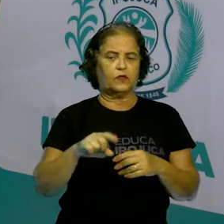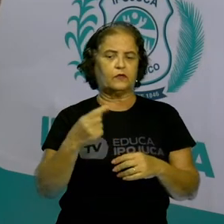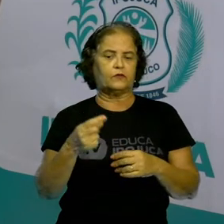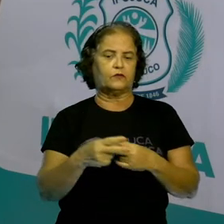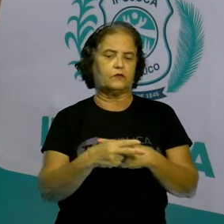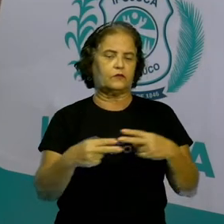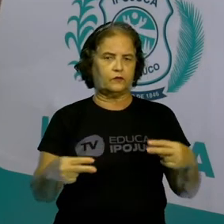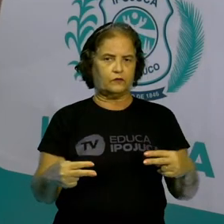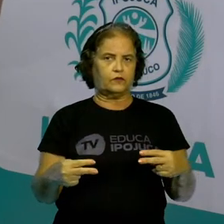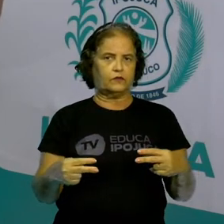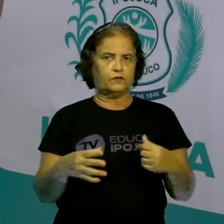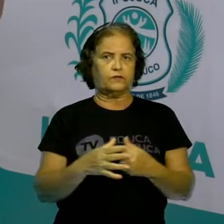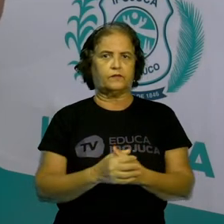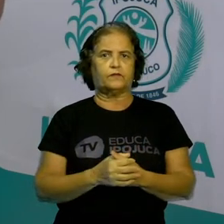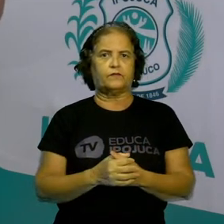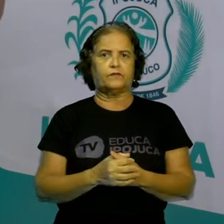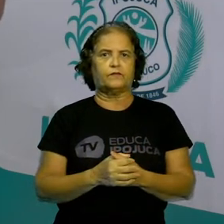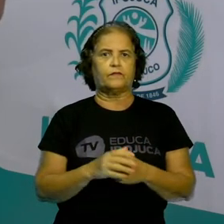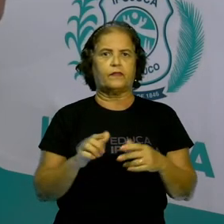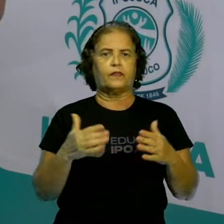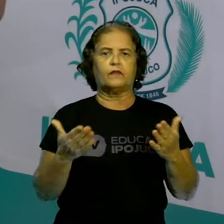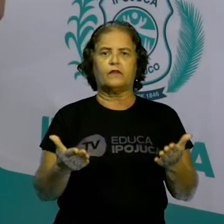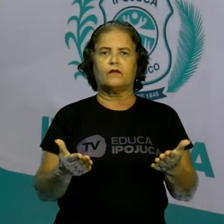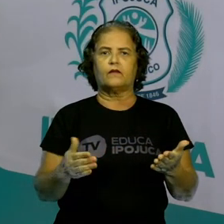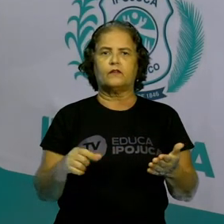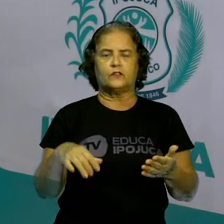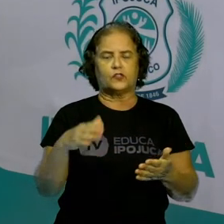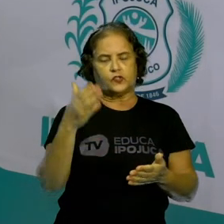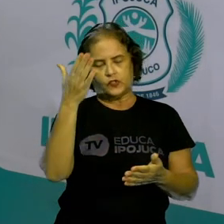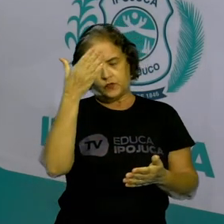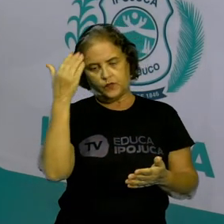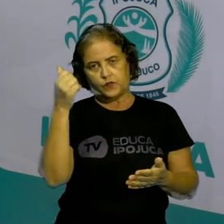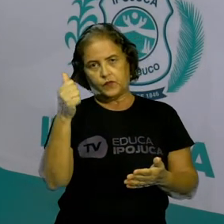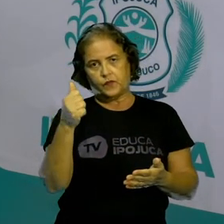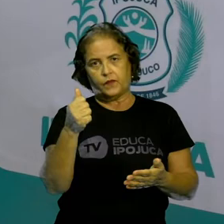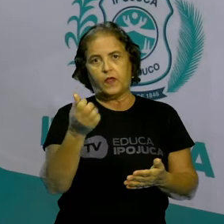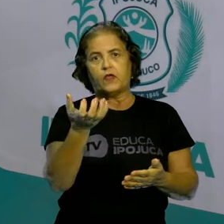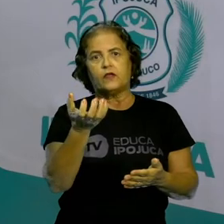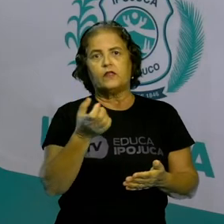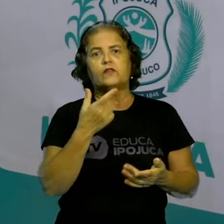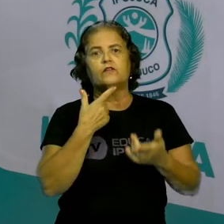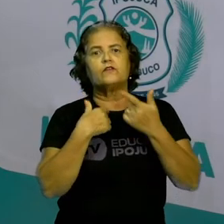coisas. Certo? Então, pessoal, espero que tenham gostado da aula.